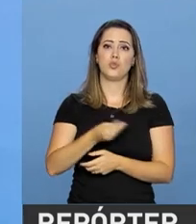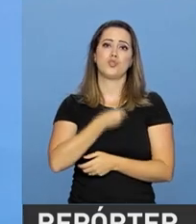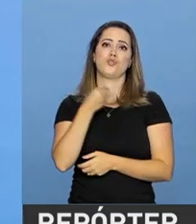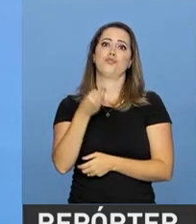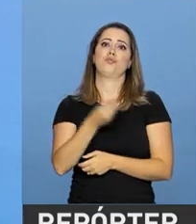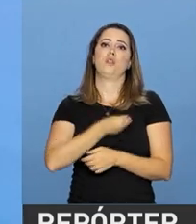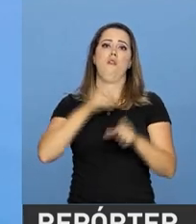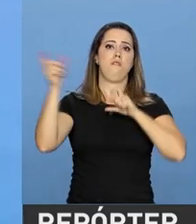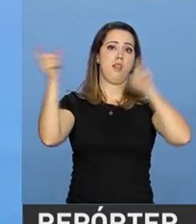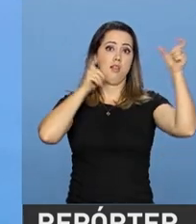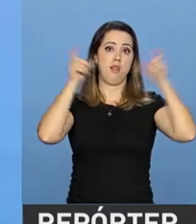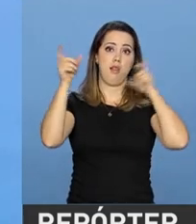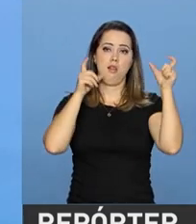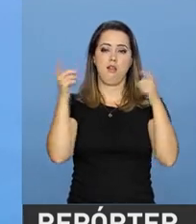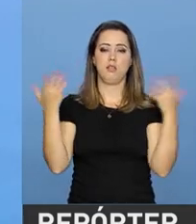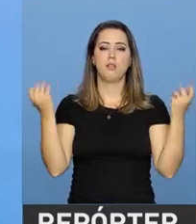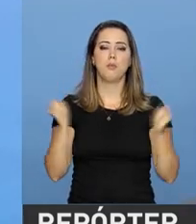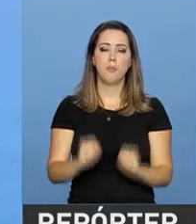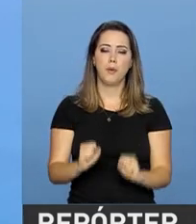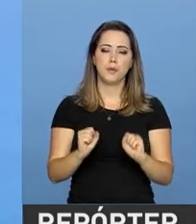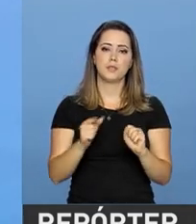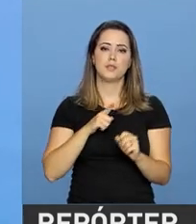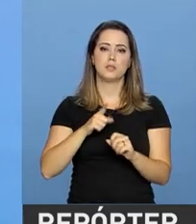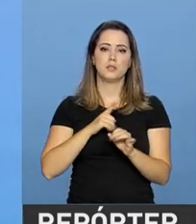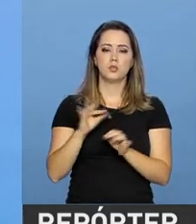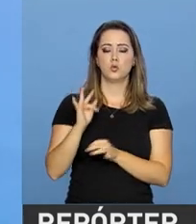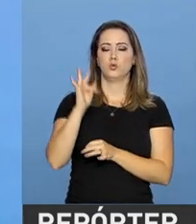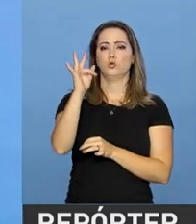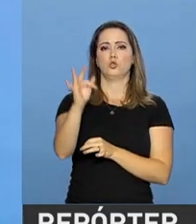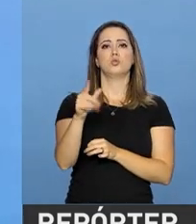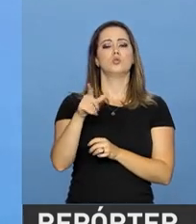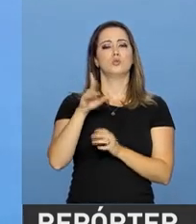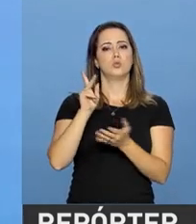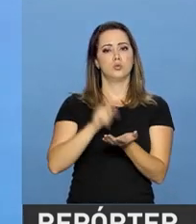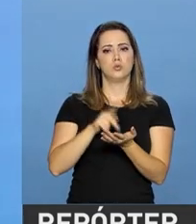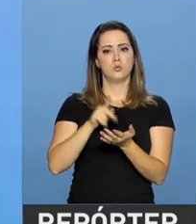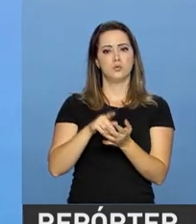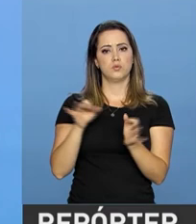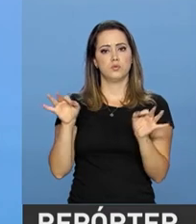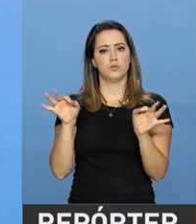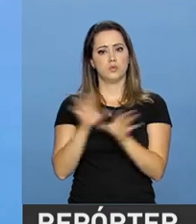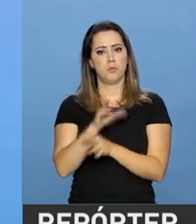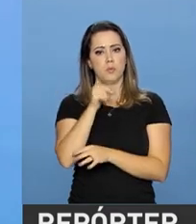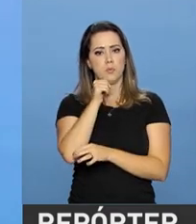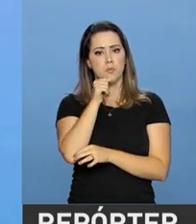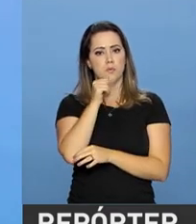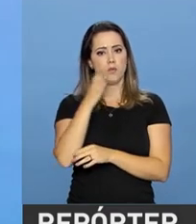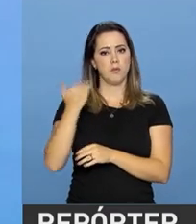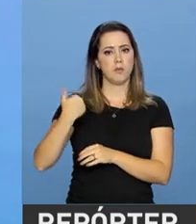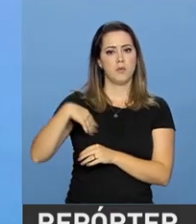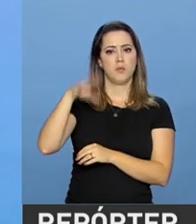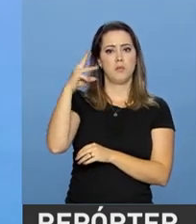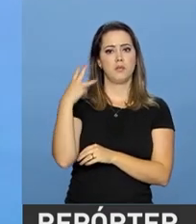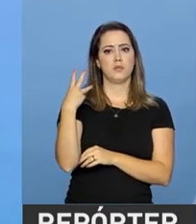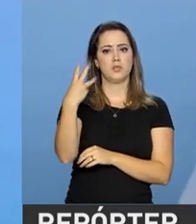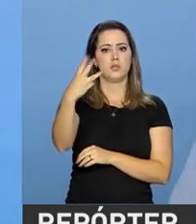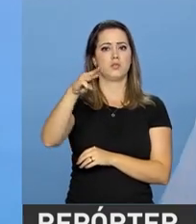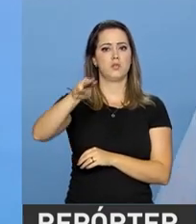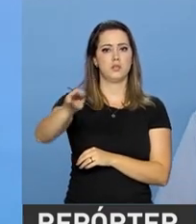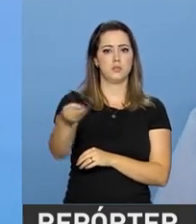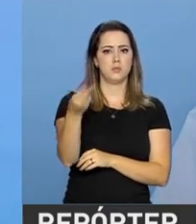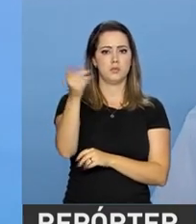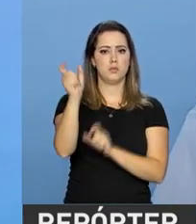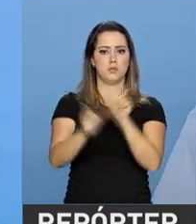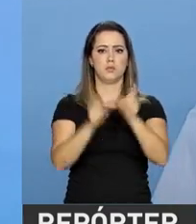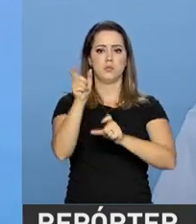de alerta possa ter a perspectiva real da solução hídrica para mais de três milhões e meio